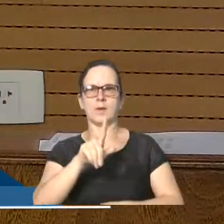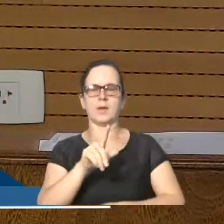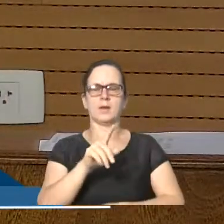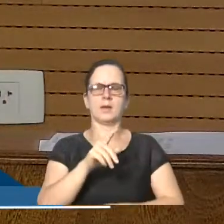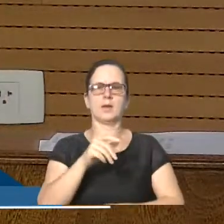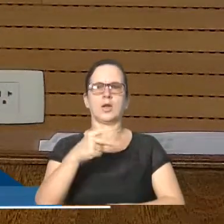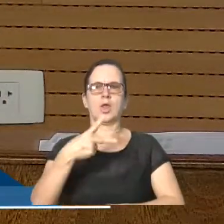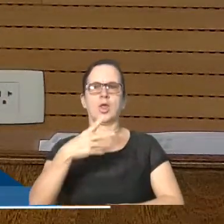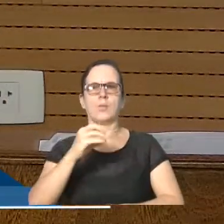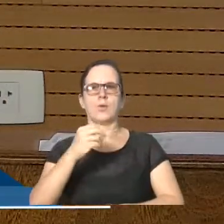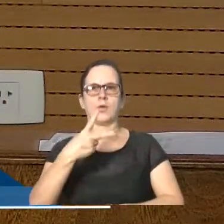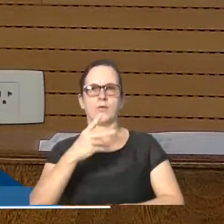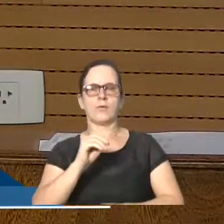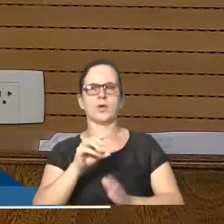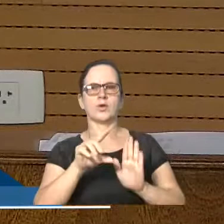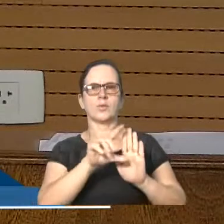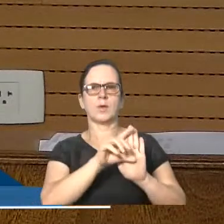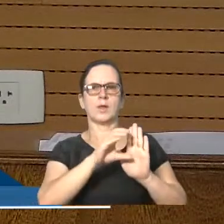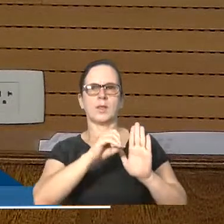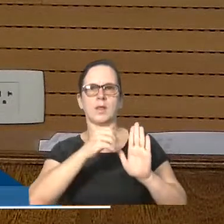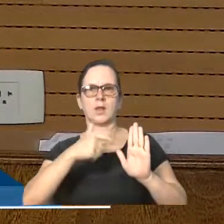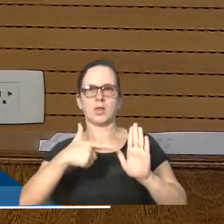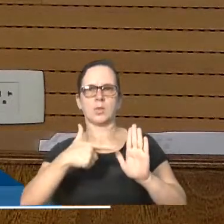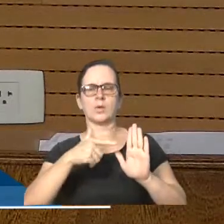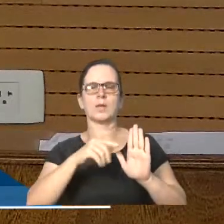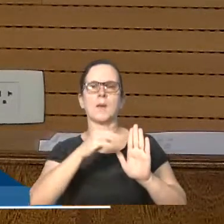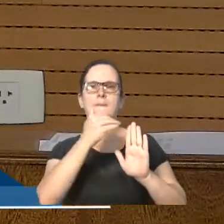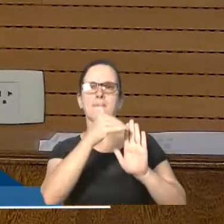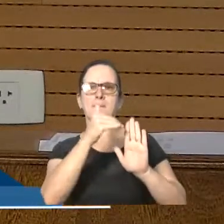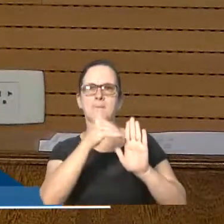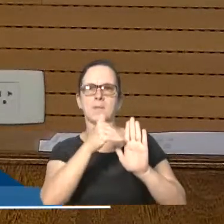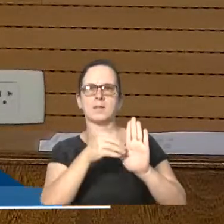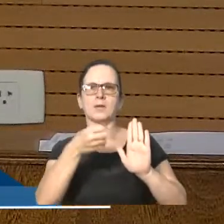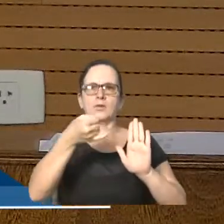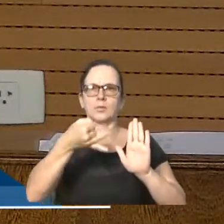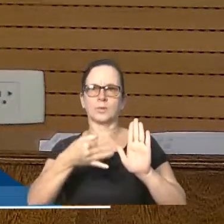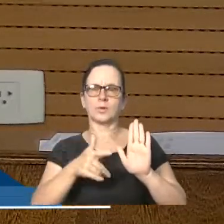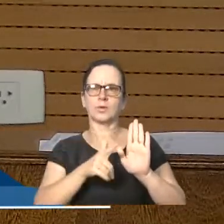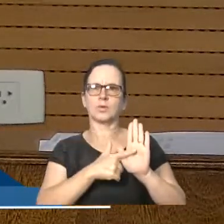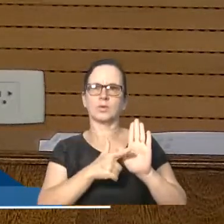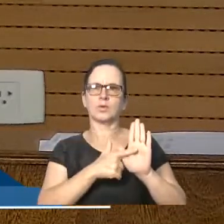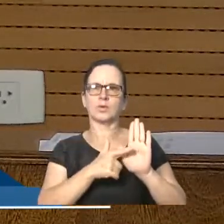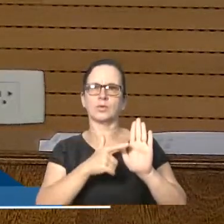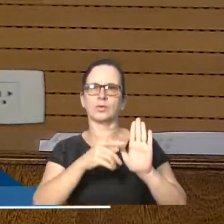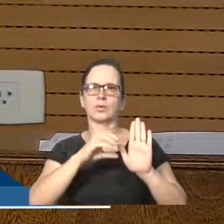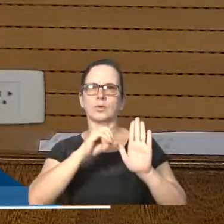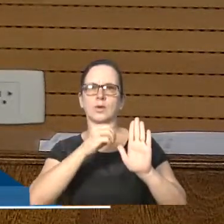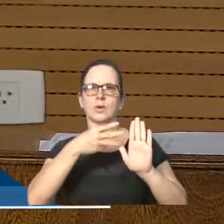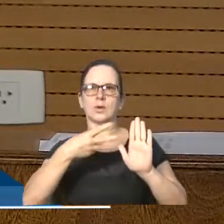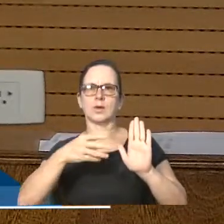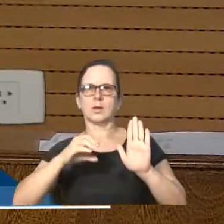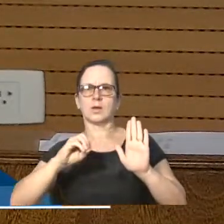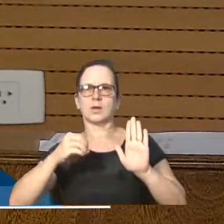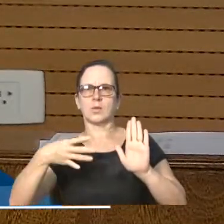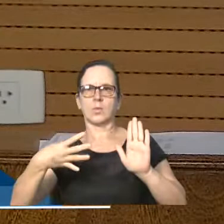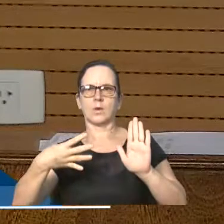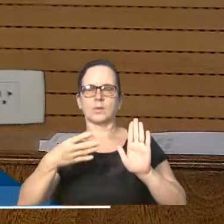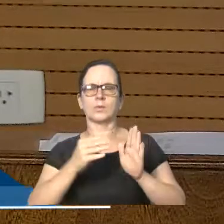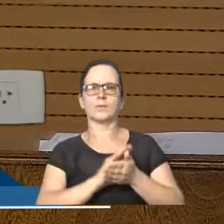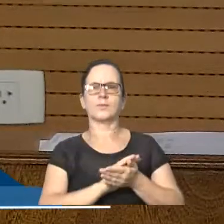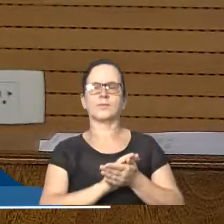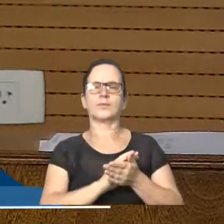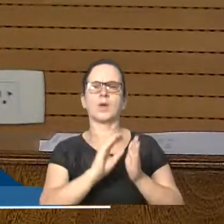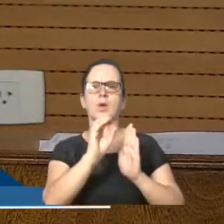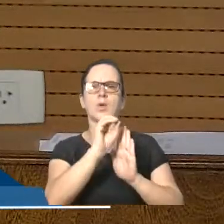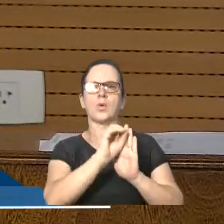PL 10/2020, folha 02, mensagem explicativa, folhas 03 e 04, Ofício